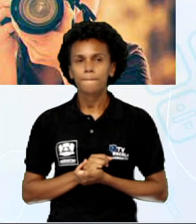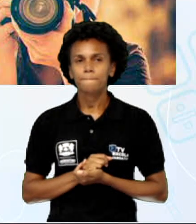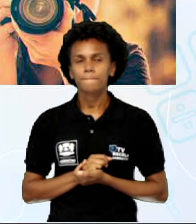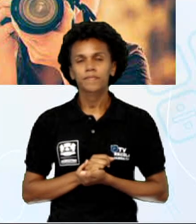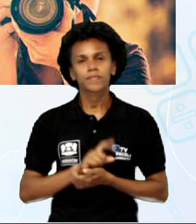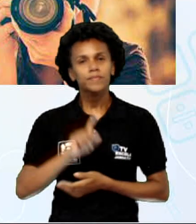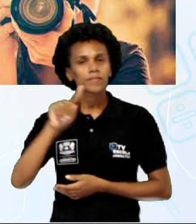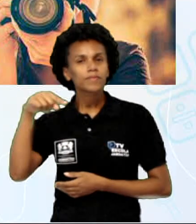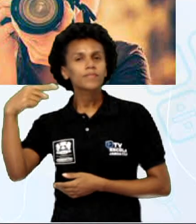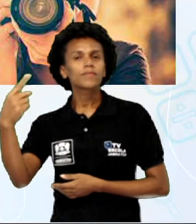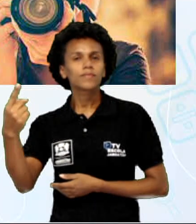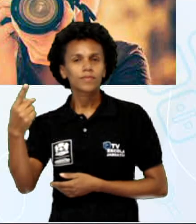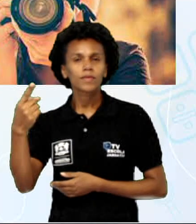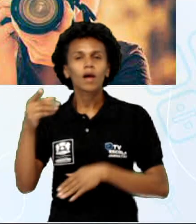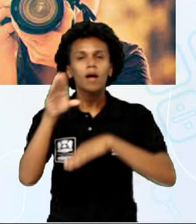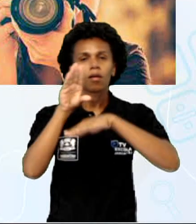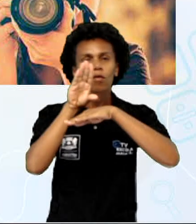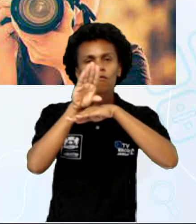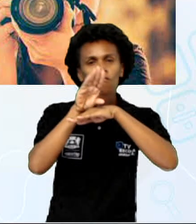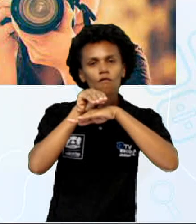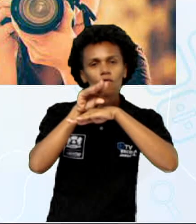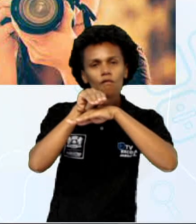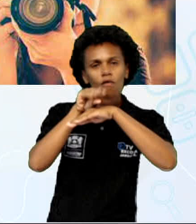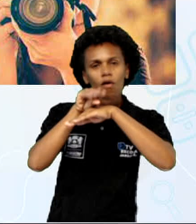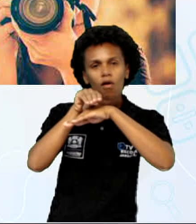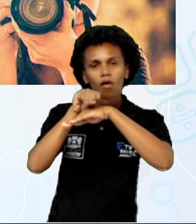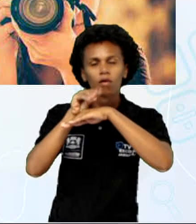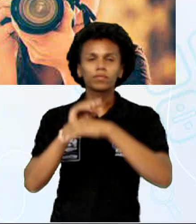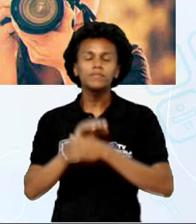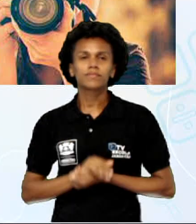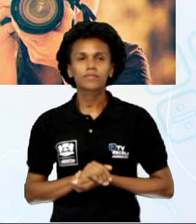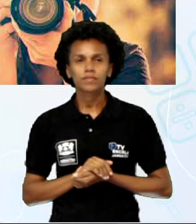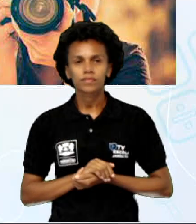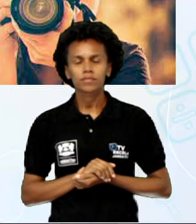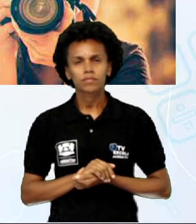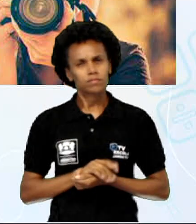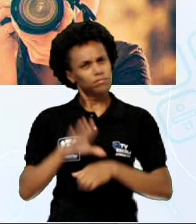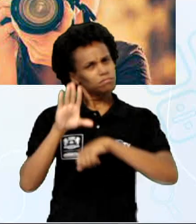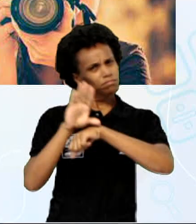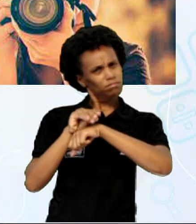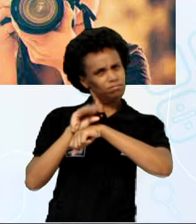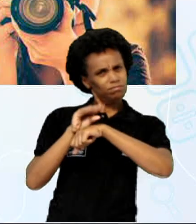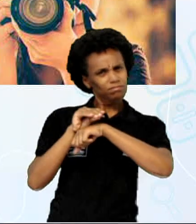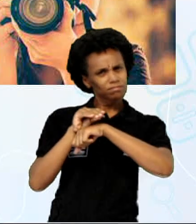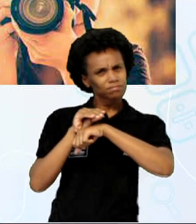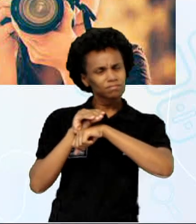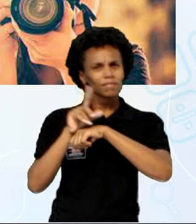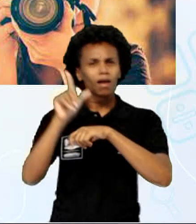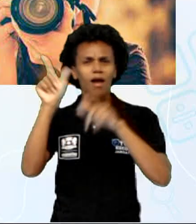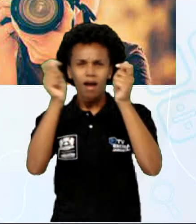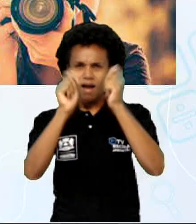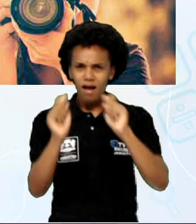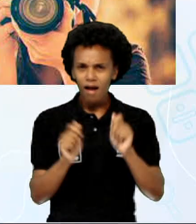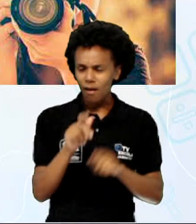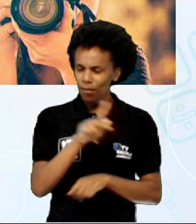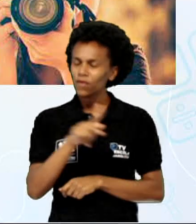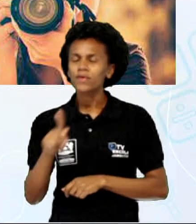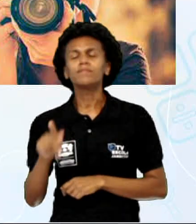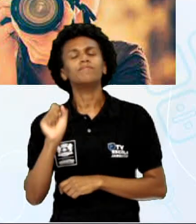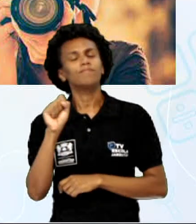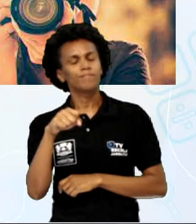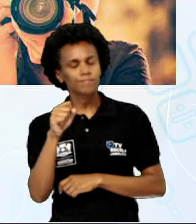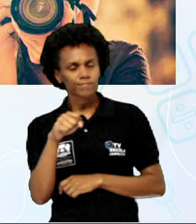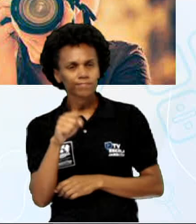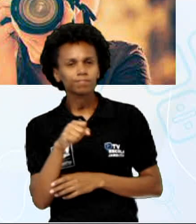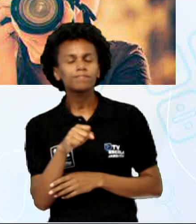Próxima arte visual, a fotografia. Fotografia é arte, professora? A gente já viu que fotografia é arte. E hoje a gente